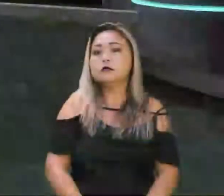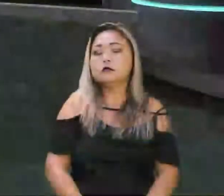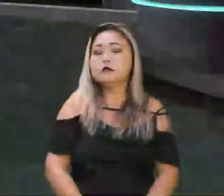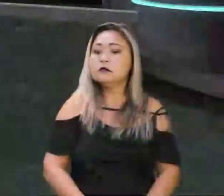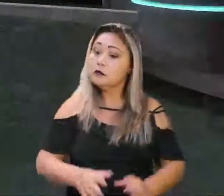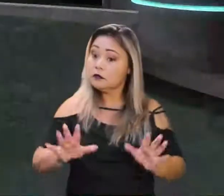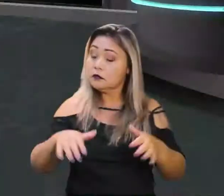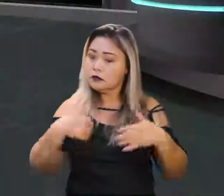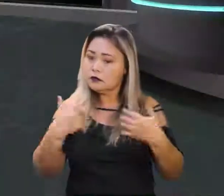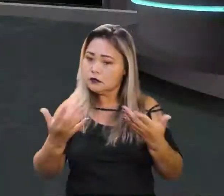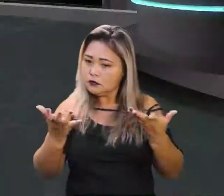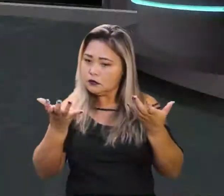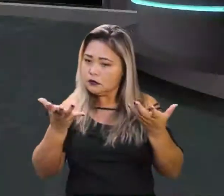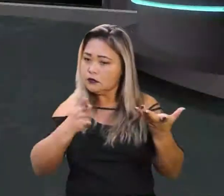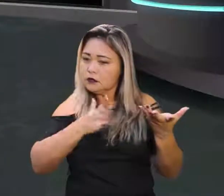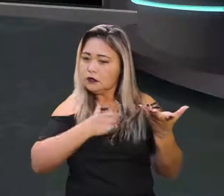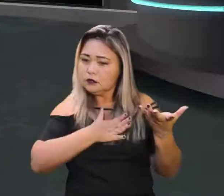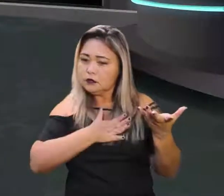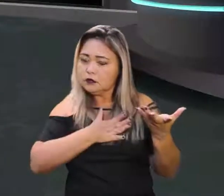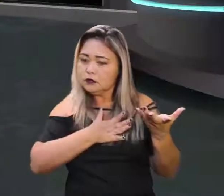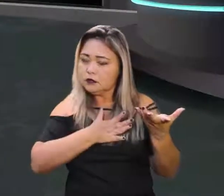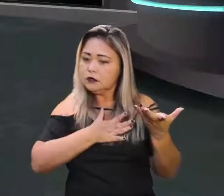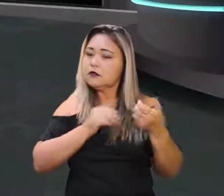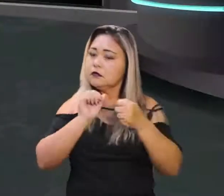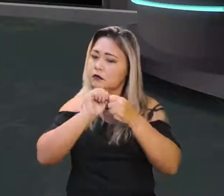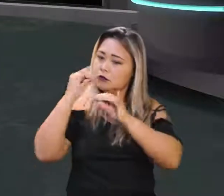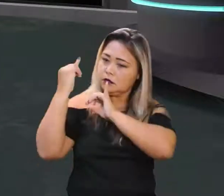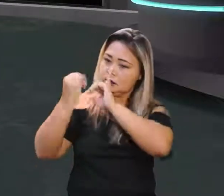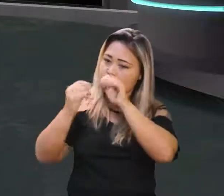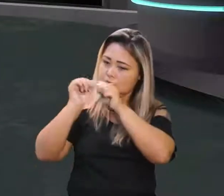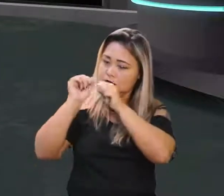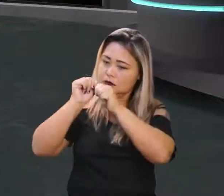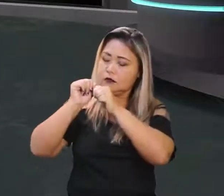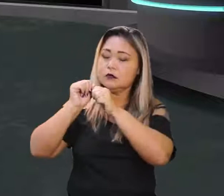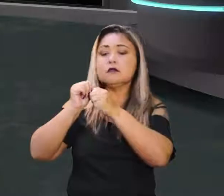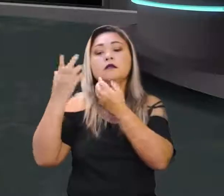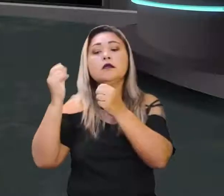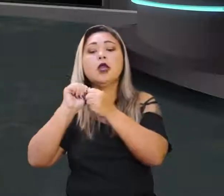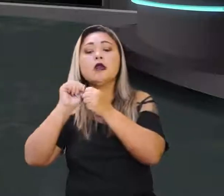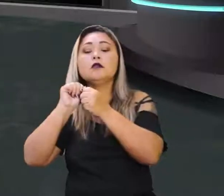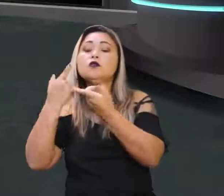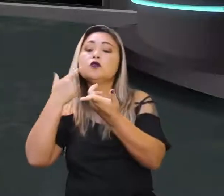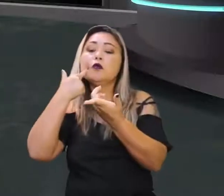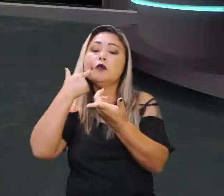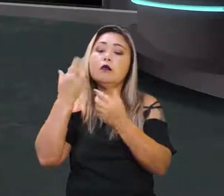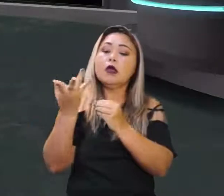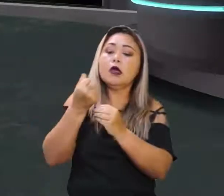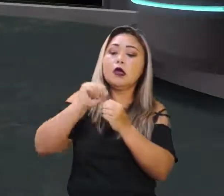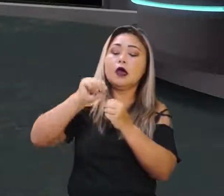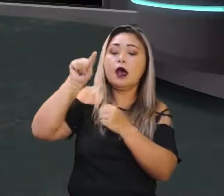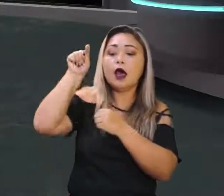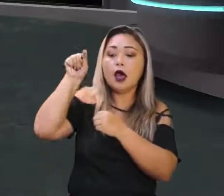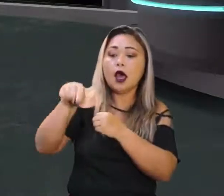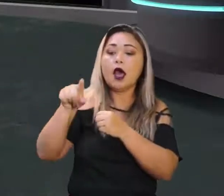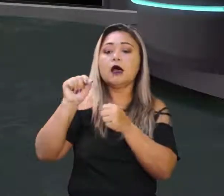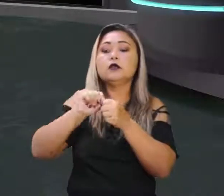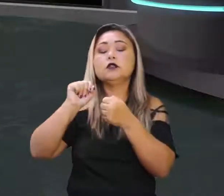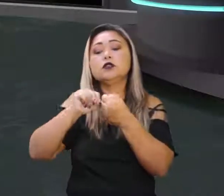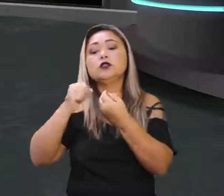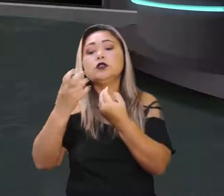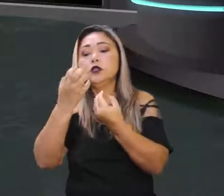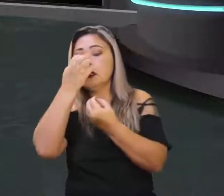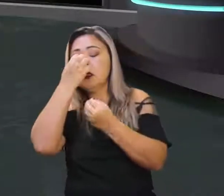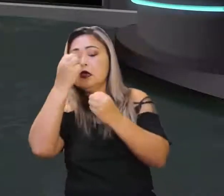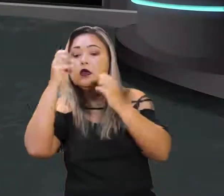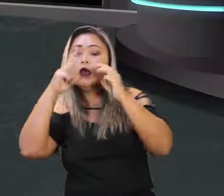Então, pessoal, espero que vocês tenham gostado dessa matéria aí que falou sobre a arte circense, né? Esse rapaz aí mostrou como